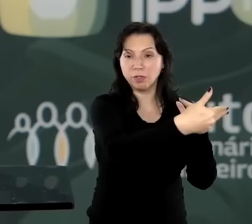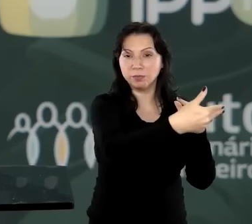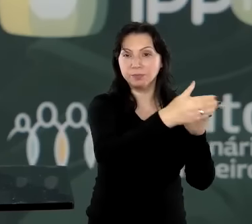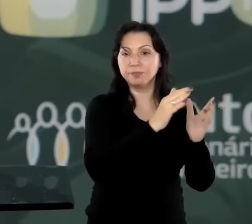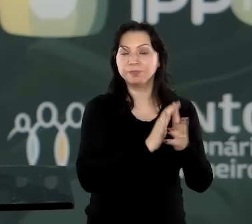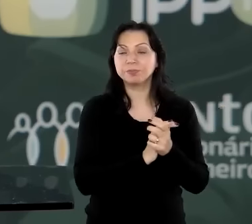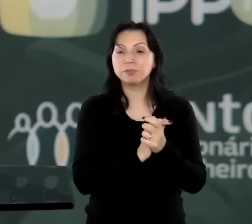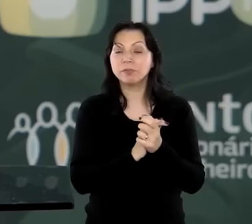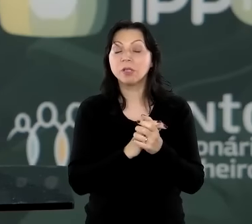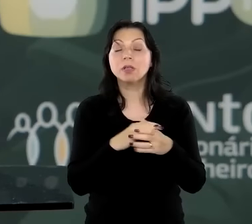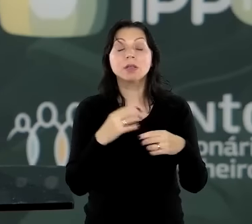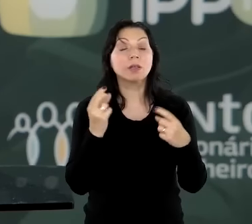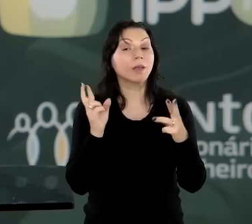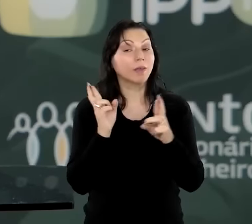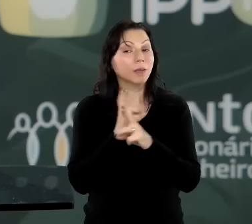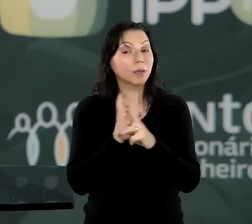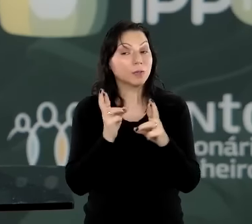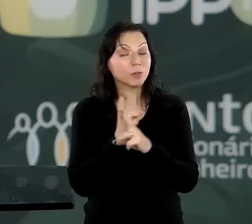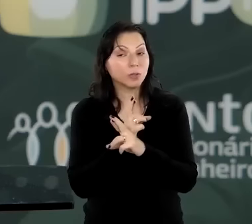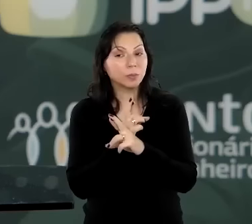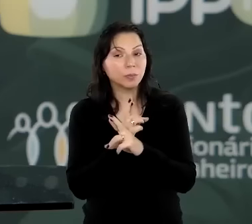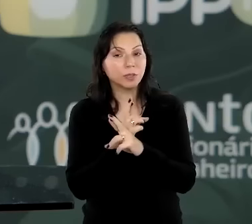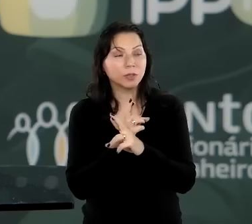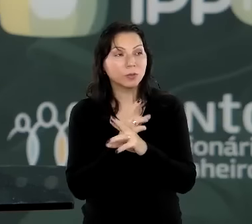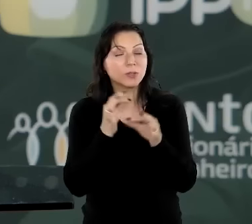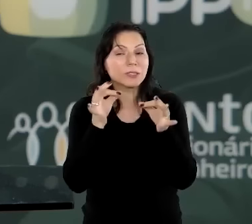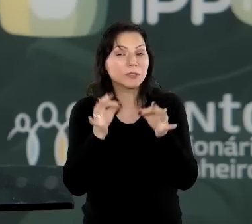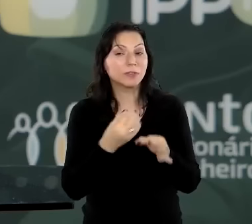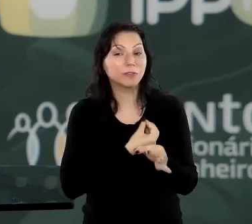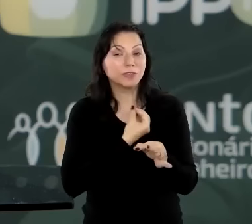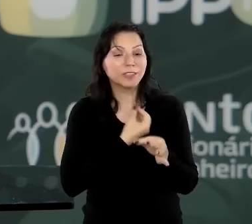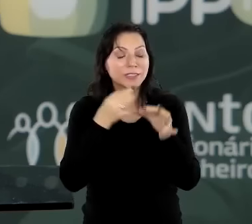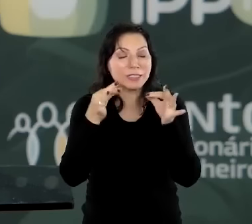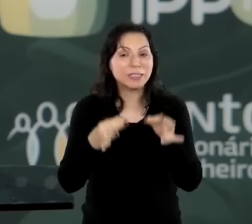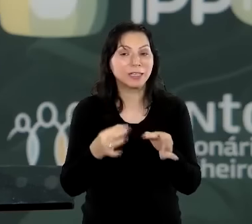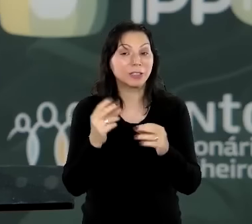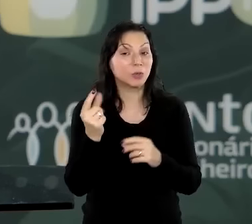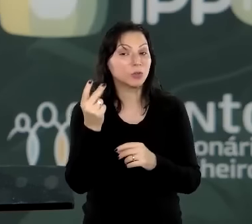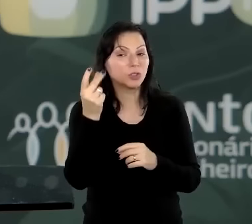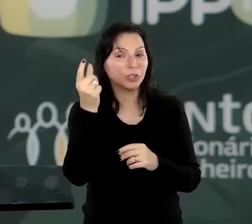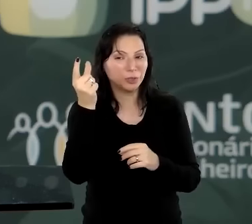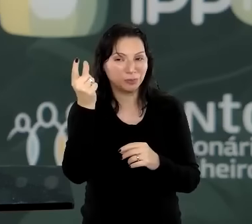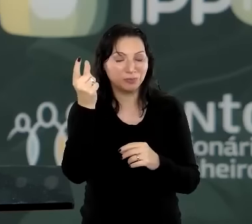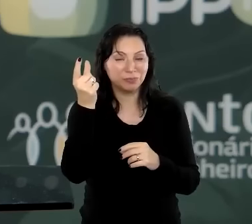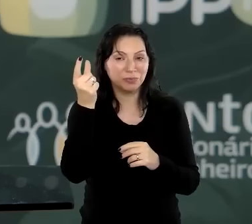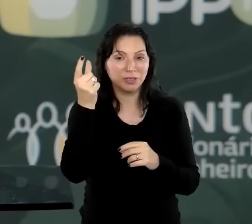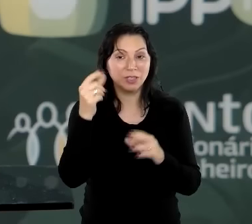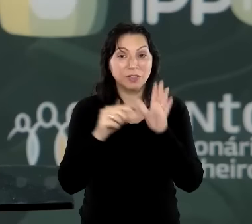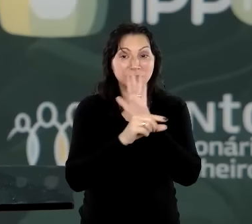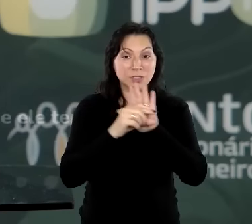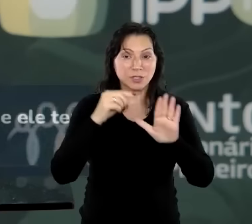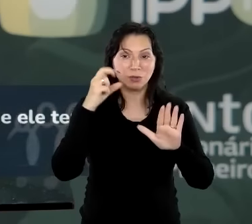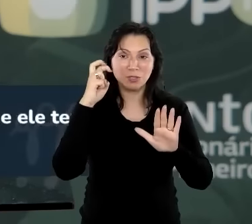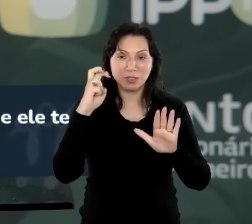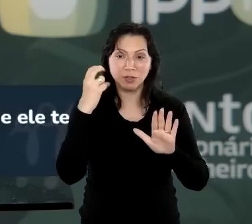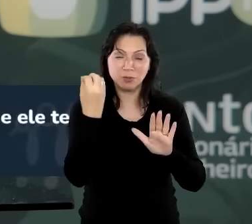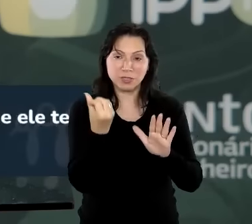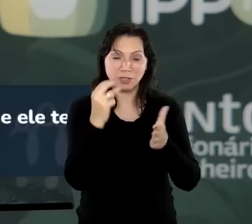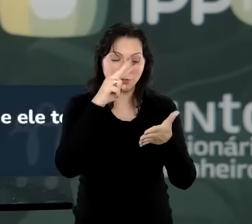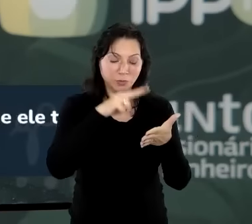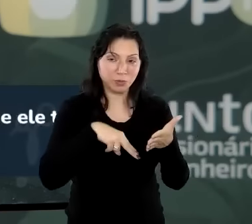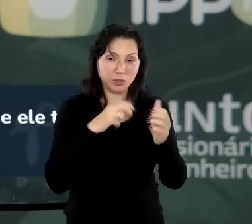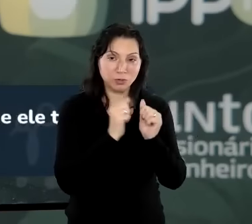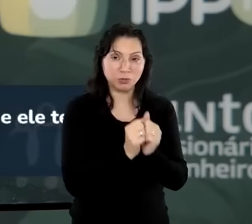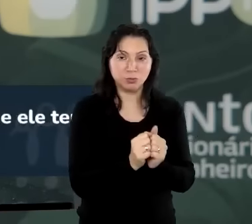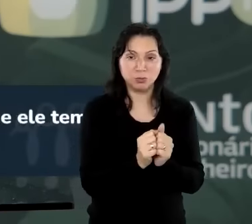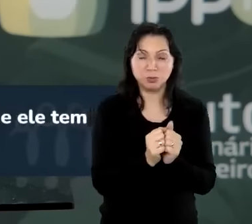correto com dinheiro. Veja você o versículo 5 e 6 comigo. Você pode ler versos 5 e 6 a uma só voz comigo?